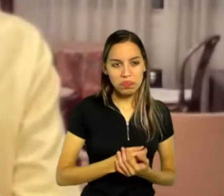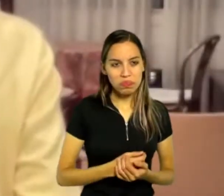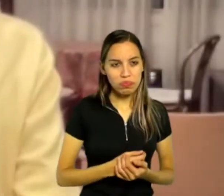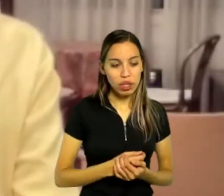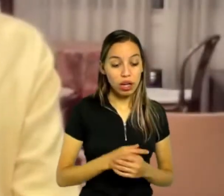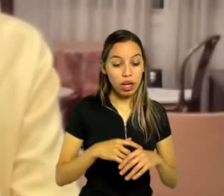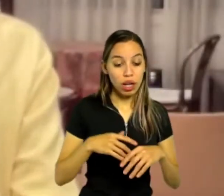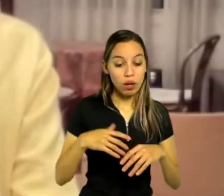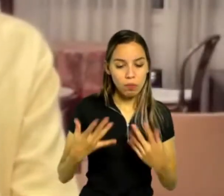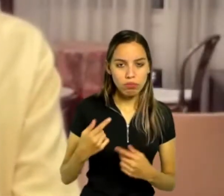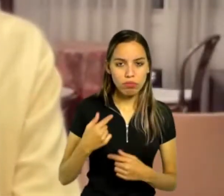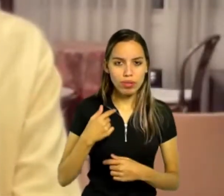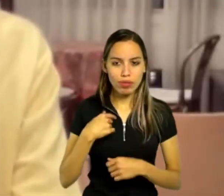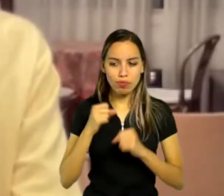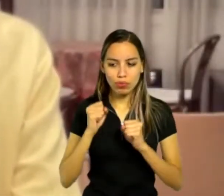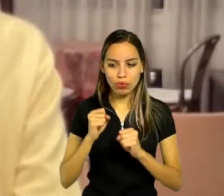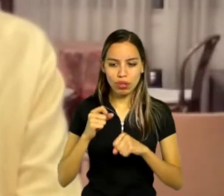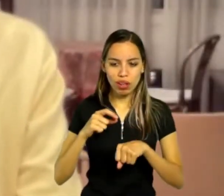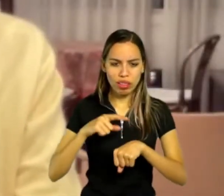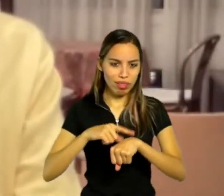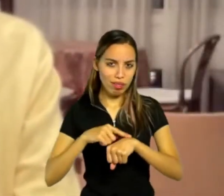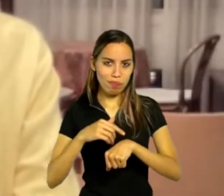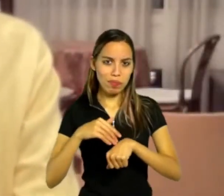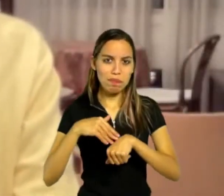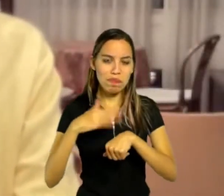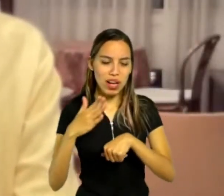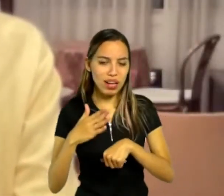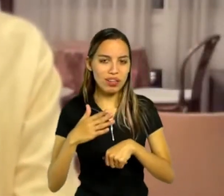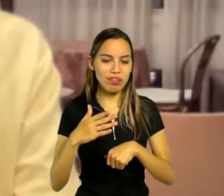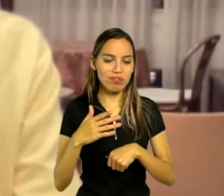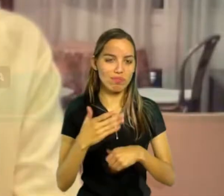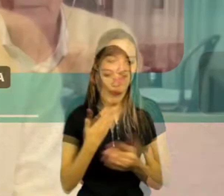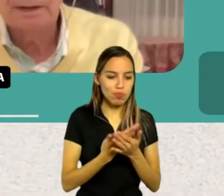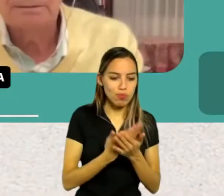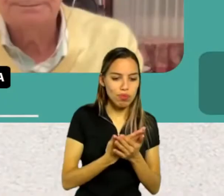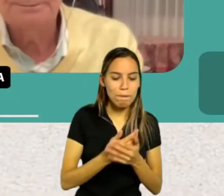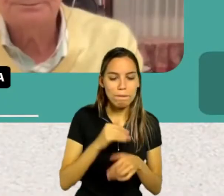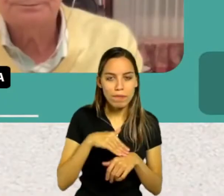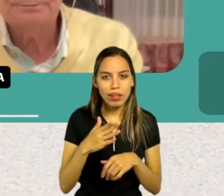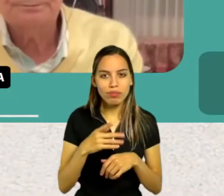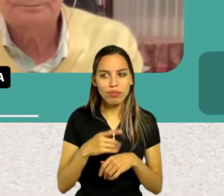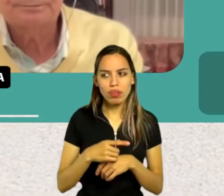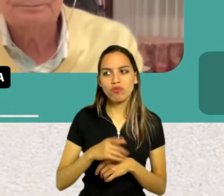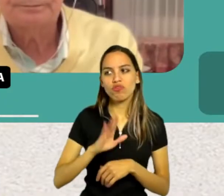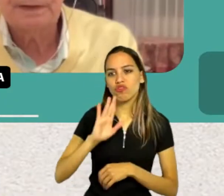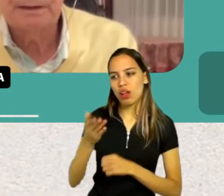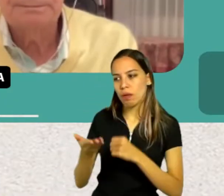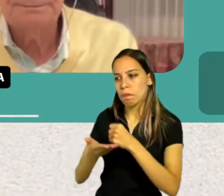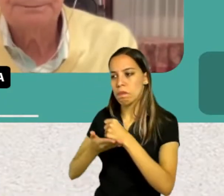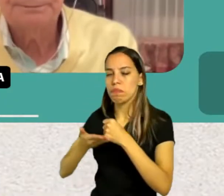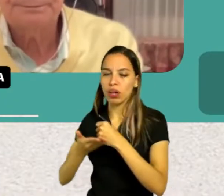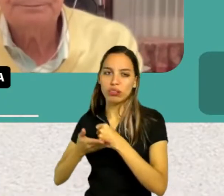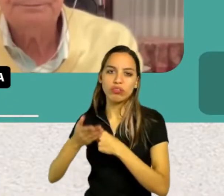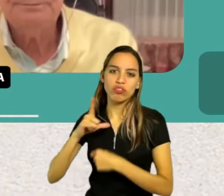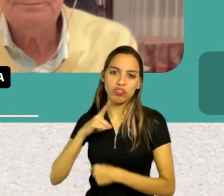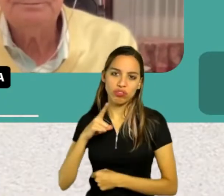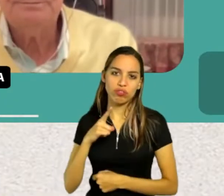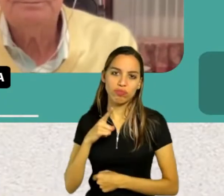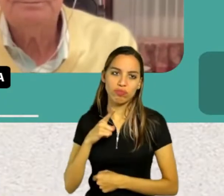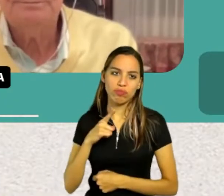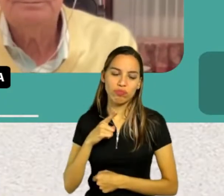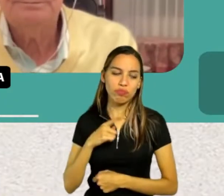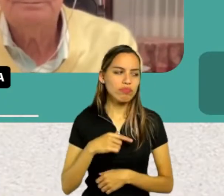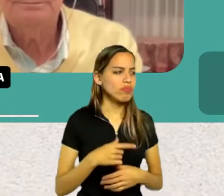de verdade, eu tinha a base necessária para isso, né? Quando chegou aquele momento em que não dava mais para conciliar